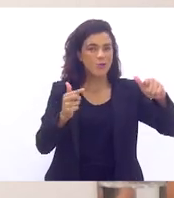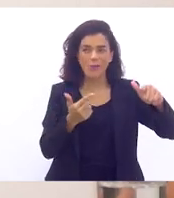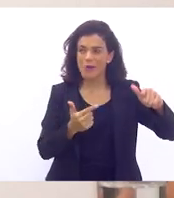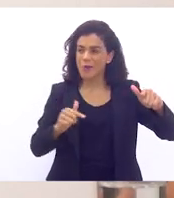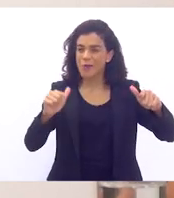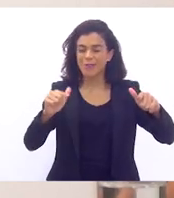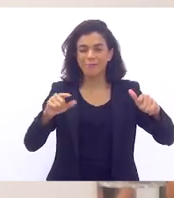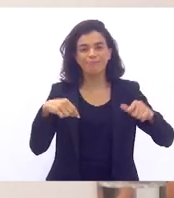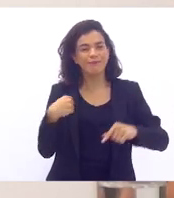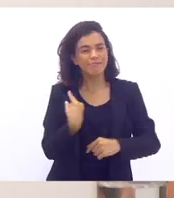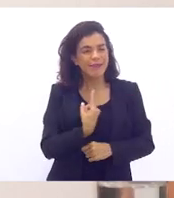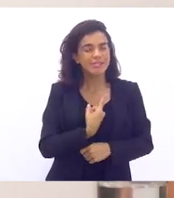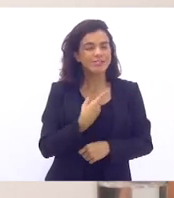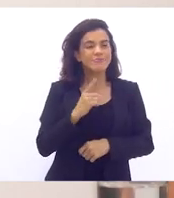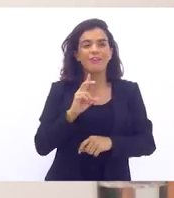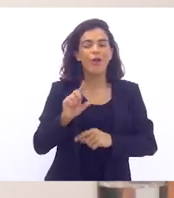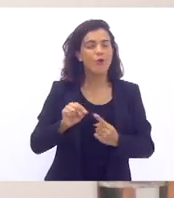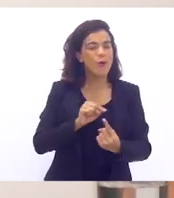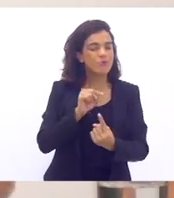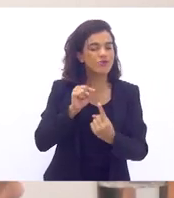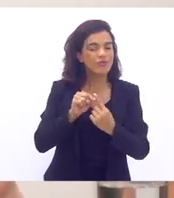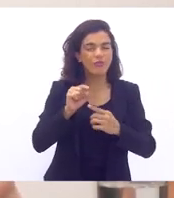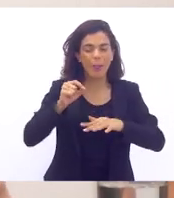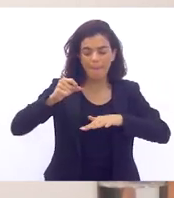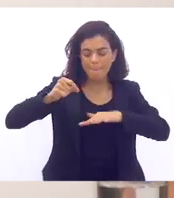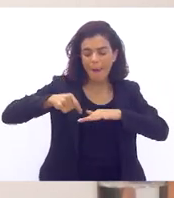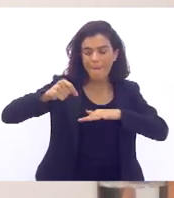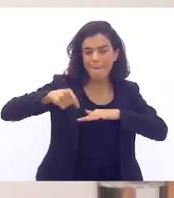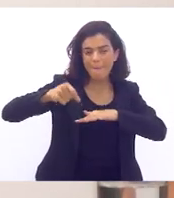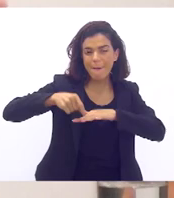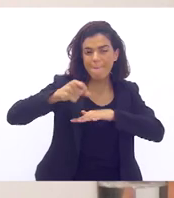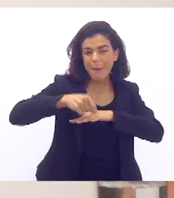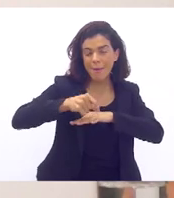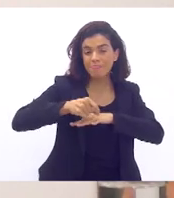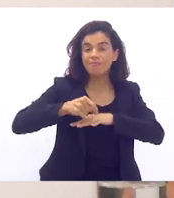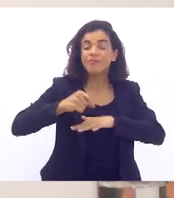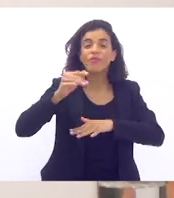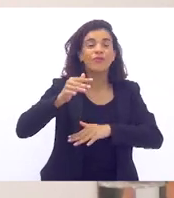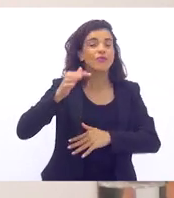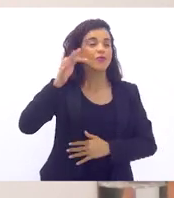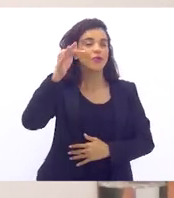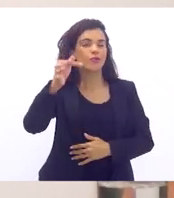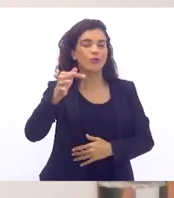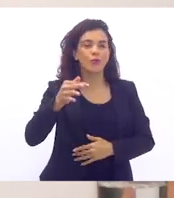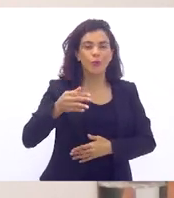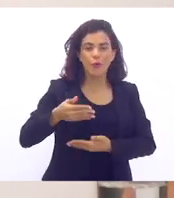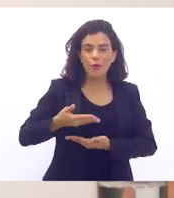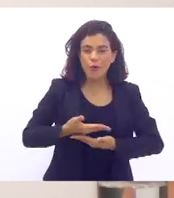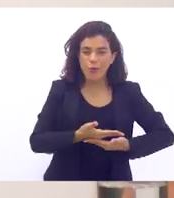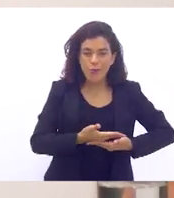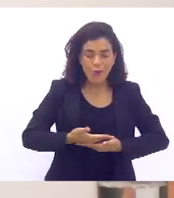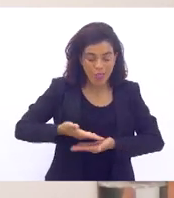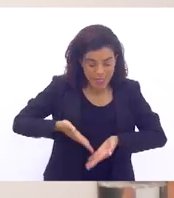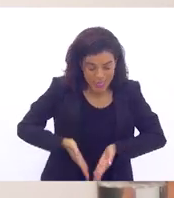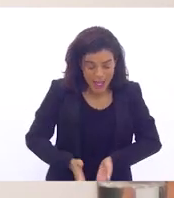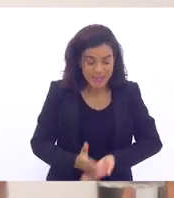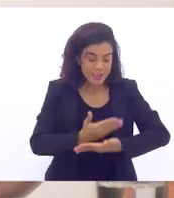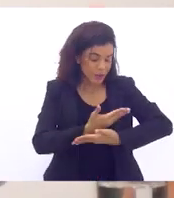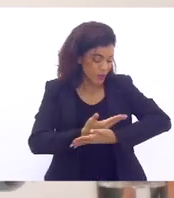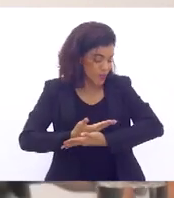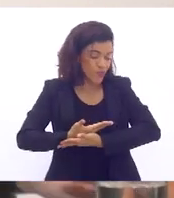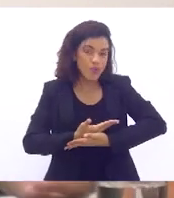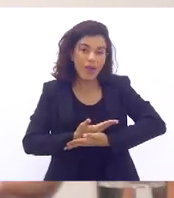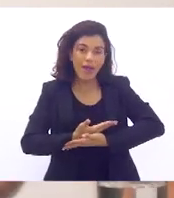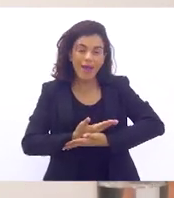que vai ajudar as crianças que vão nascer com essa doença que que estão vindo aí não tem assistência a gente tá falando da